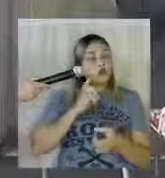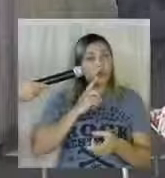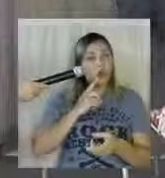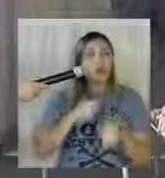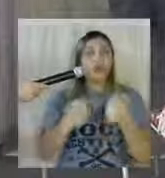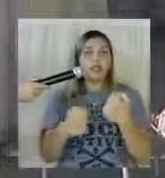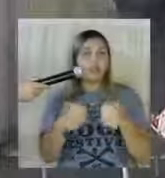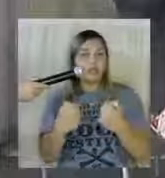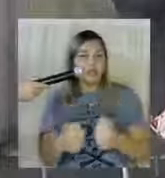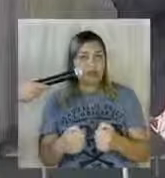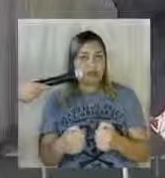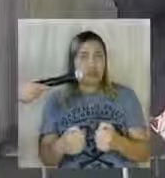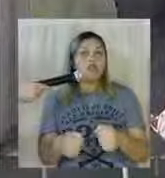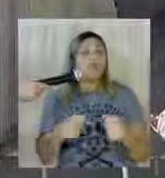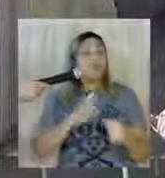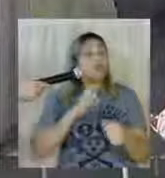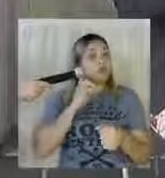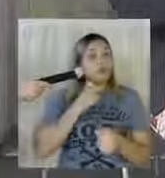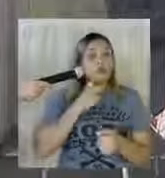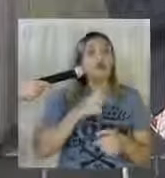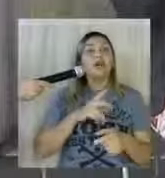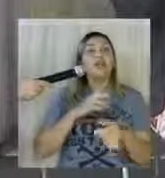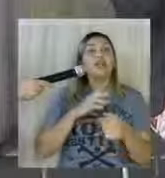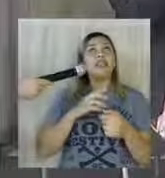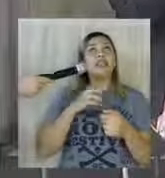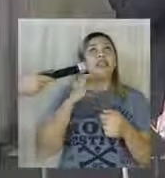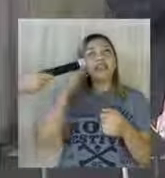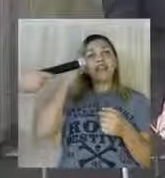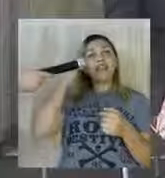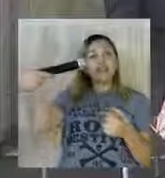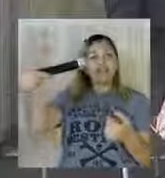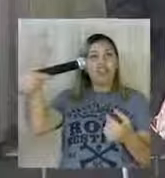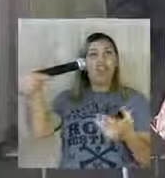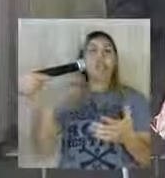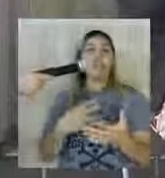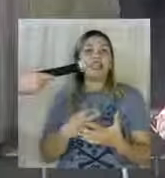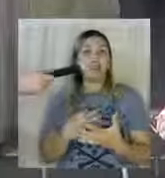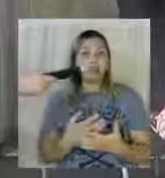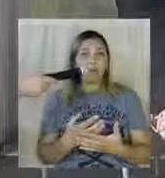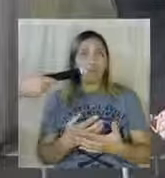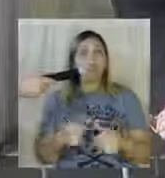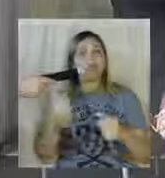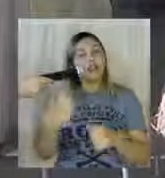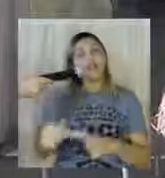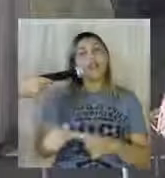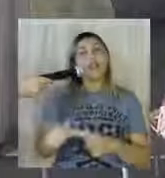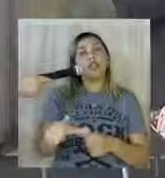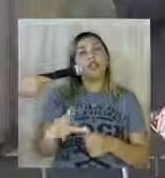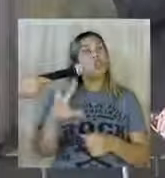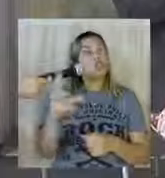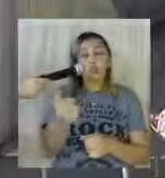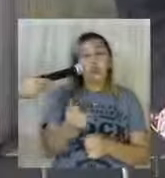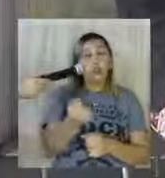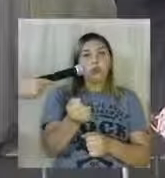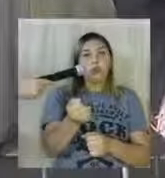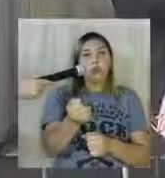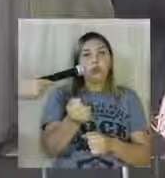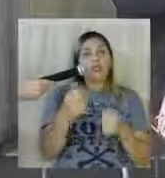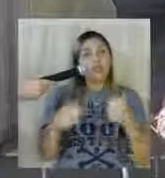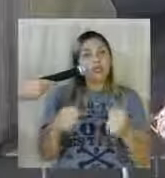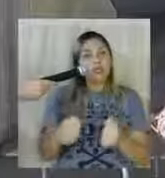O surdo, ele precisa, o surdo, ele é inteligente, ele é capaz e ele consegue